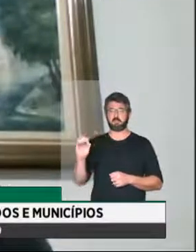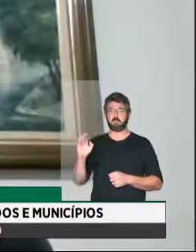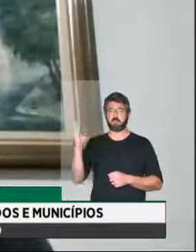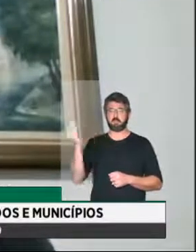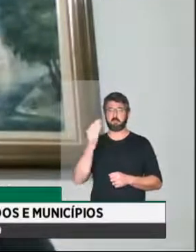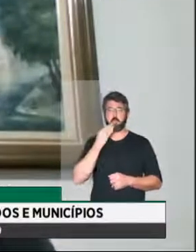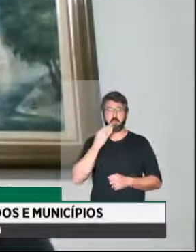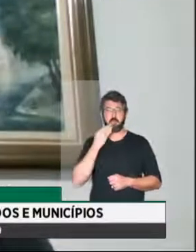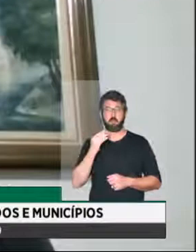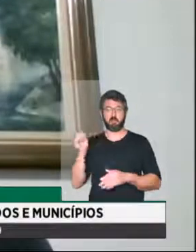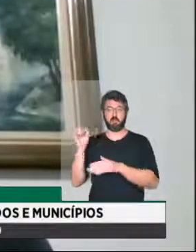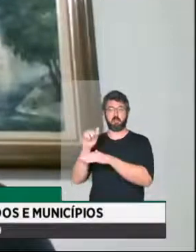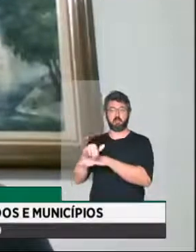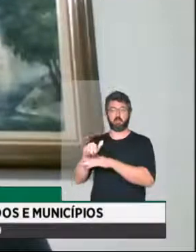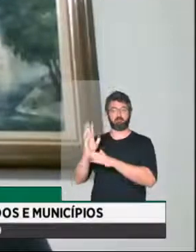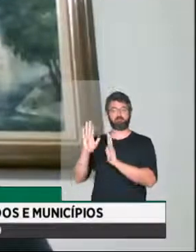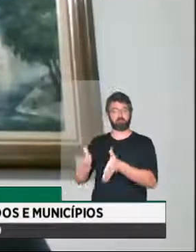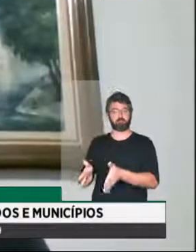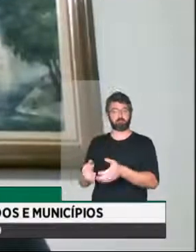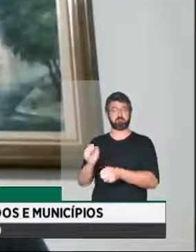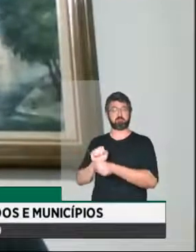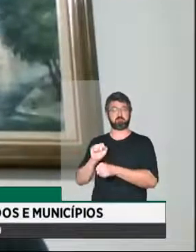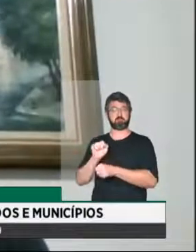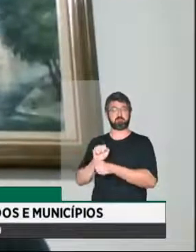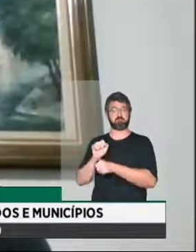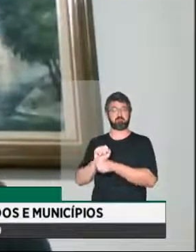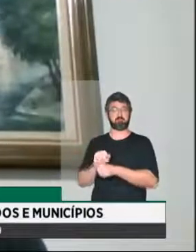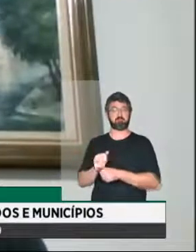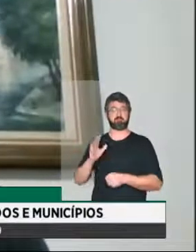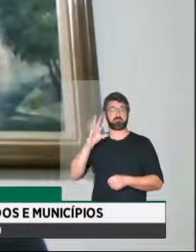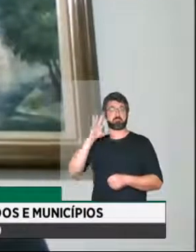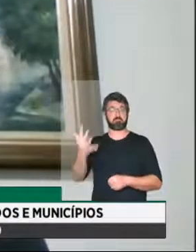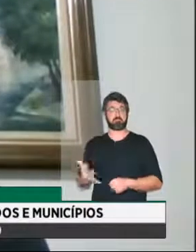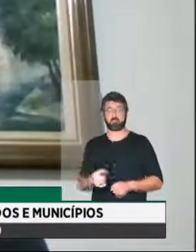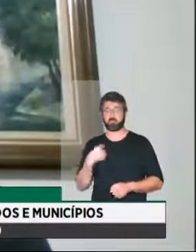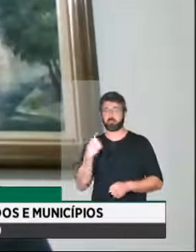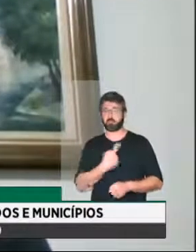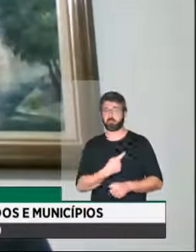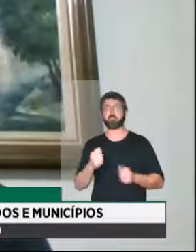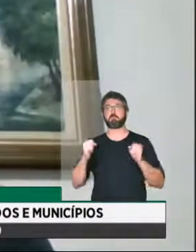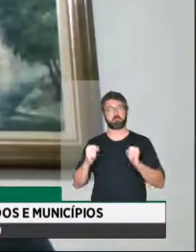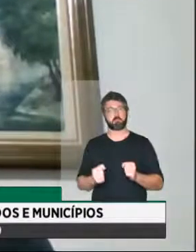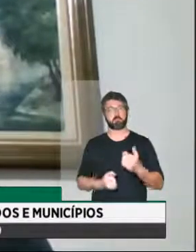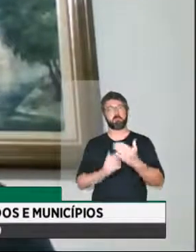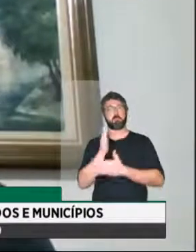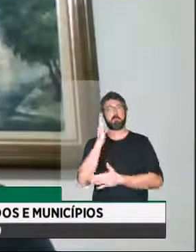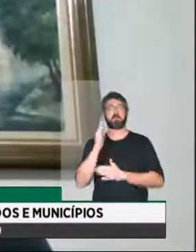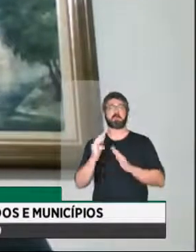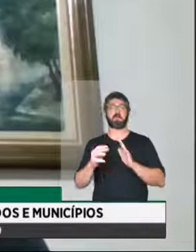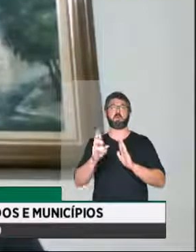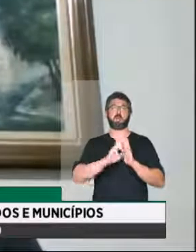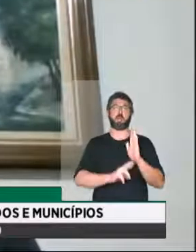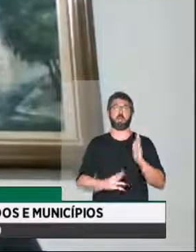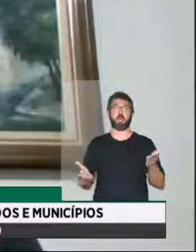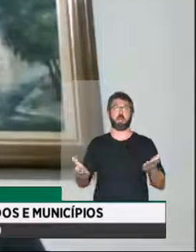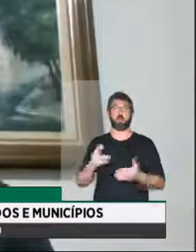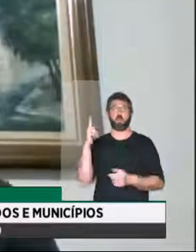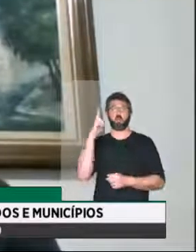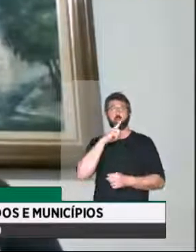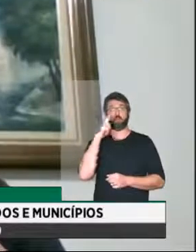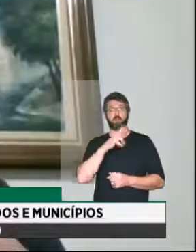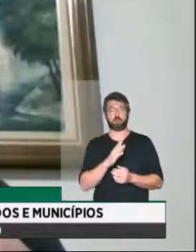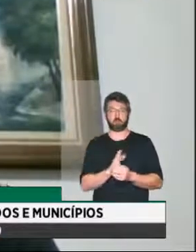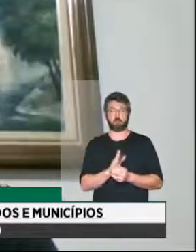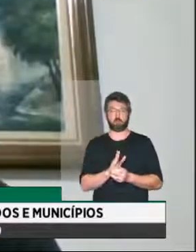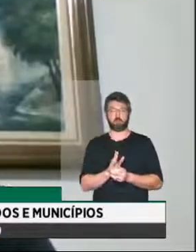que estão depositados e esperando uma decisão. Nós podemos aprovar esse relatório com a máxima urgência